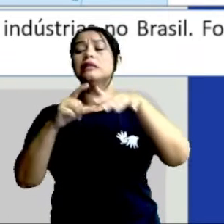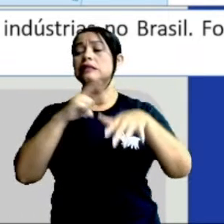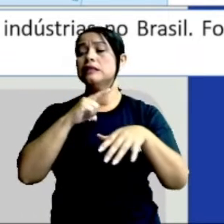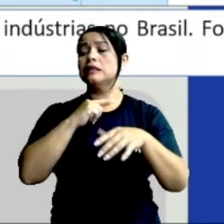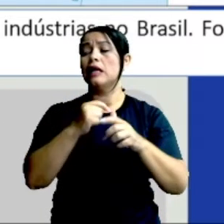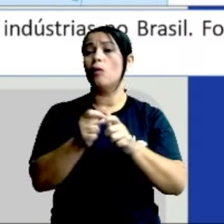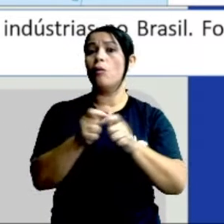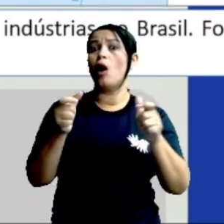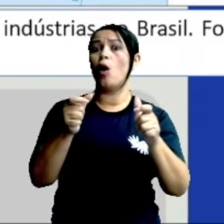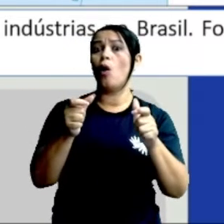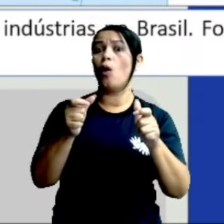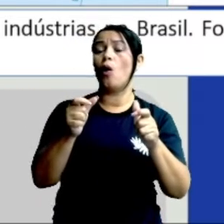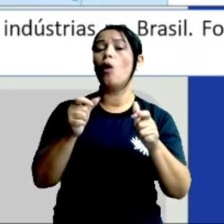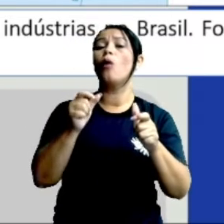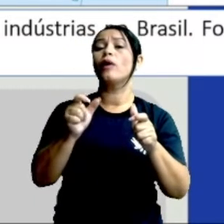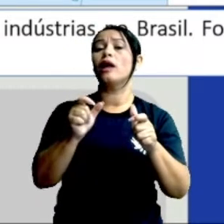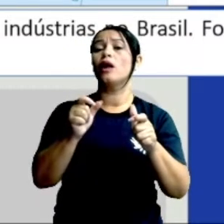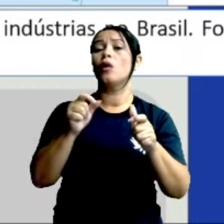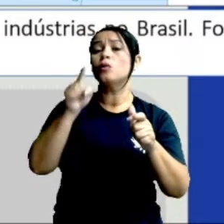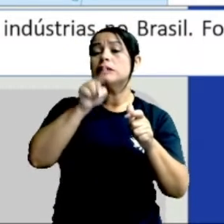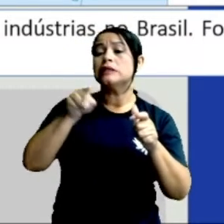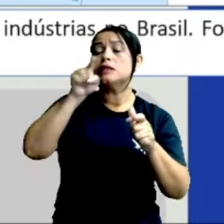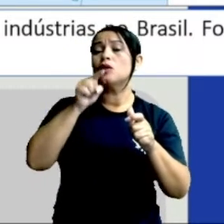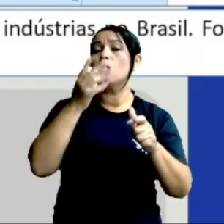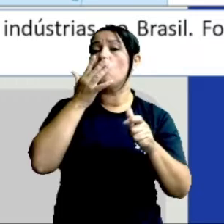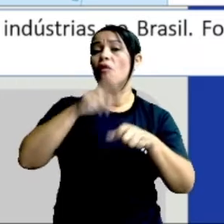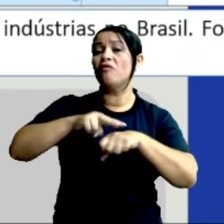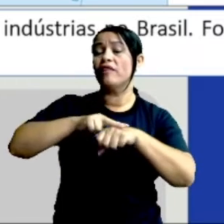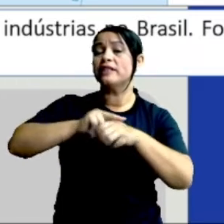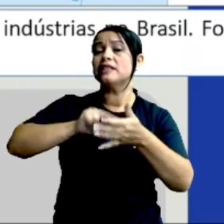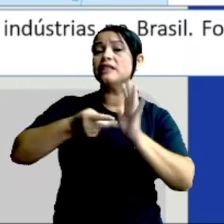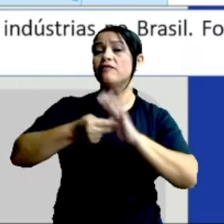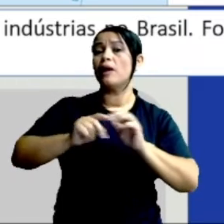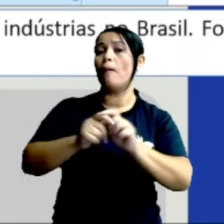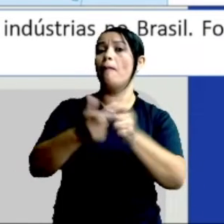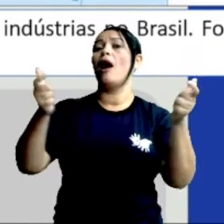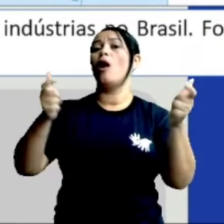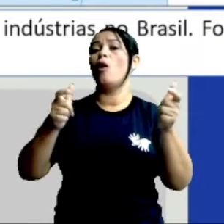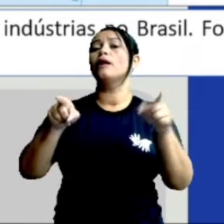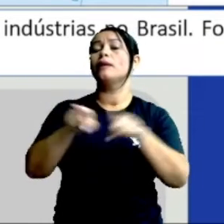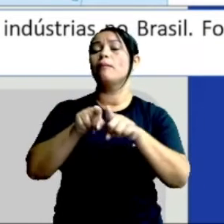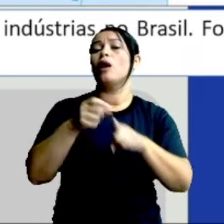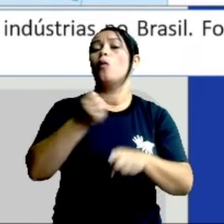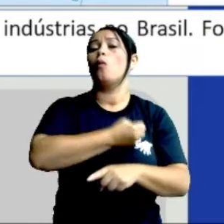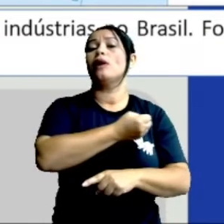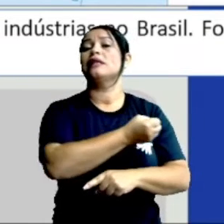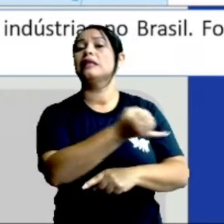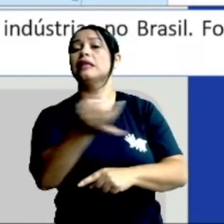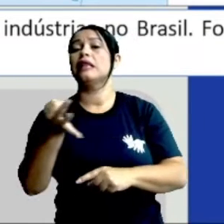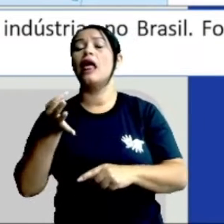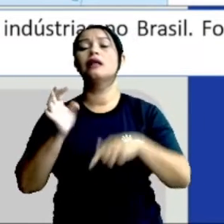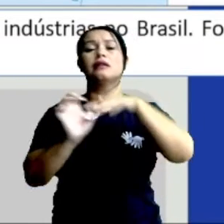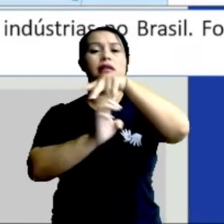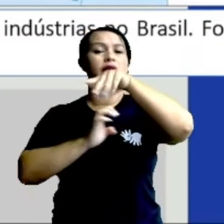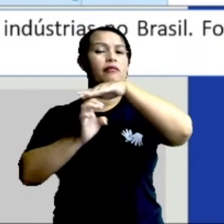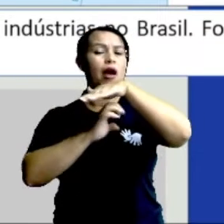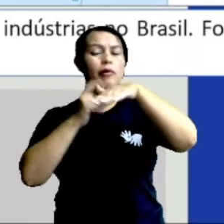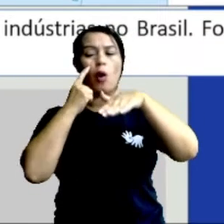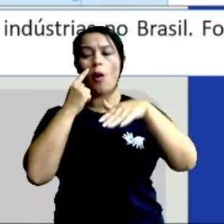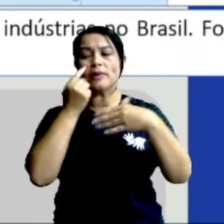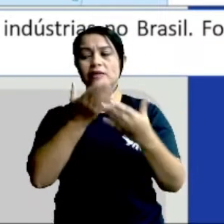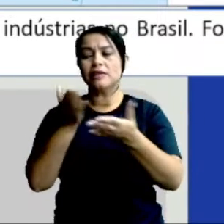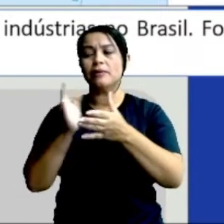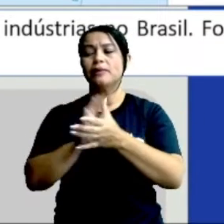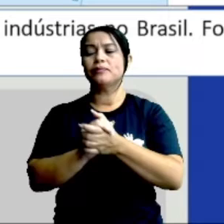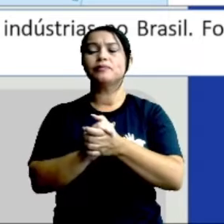verde, maior o número de fábricas. Então perceba que há primeiro uma concentração industrial nas porções mais costeiras